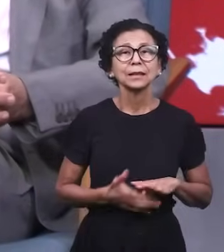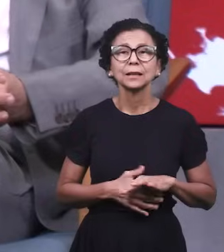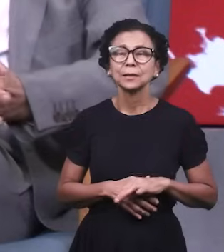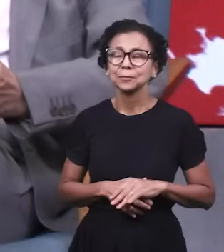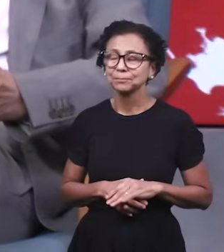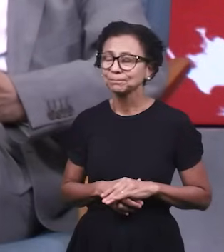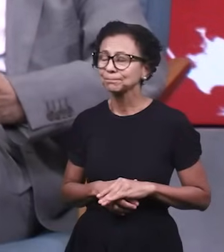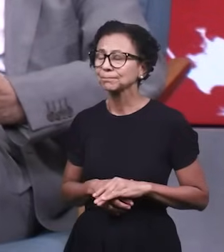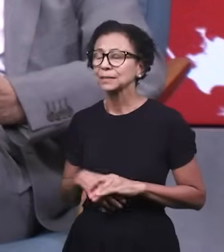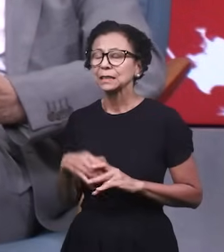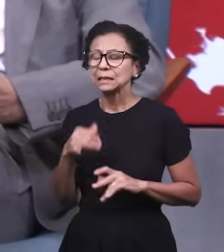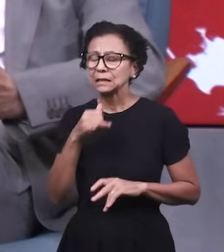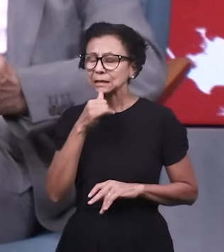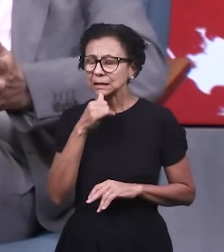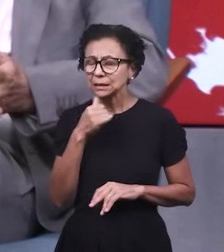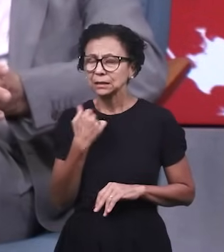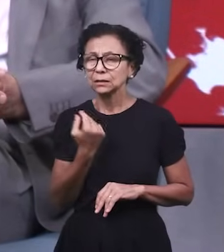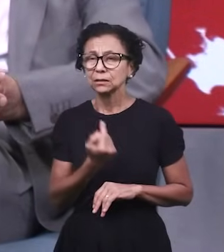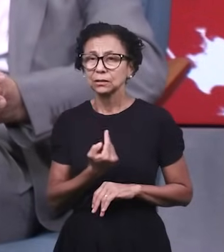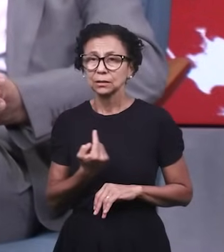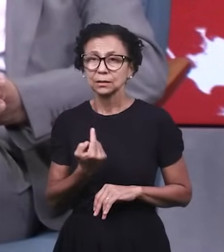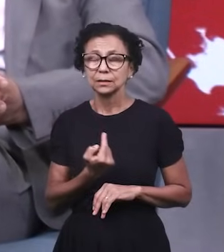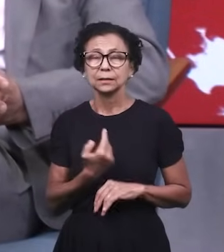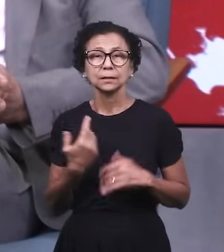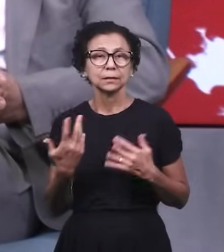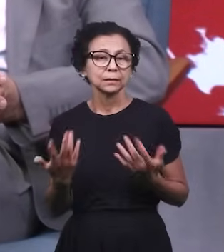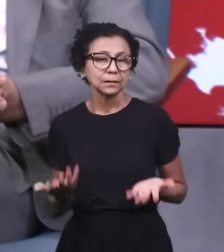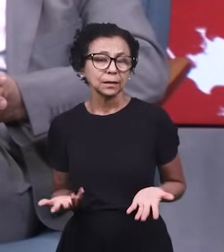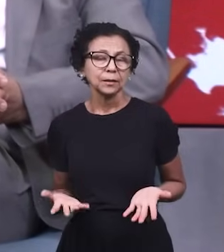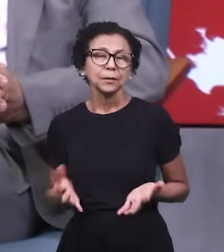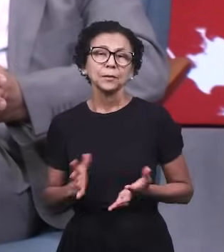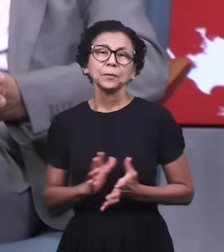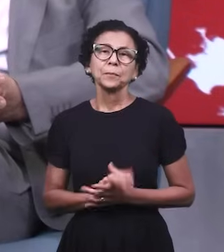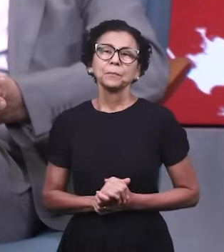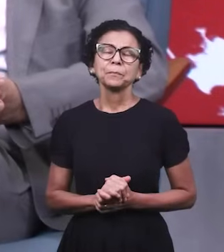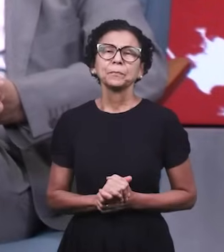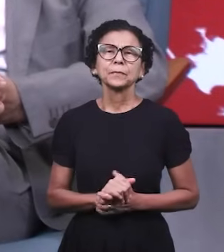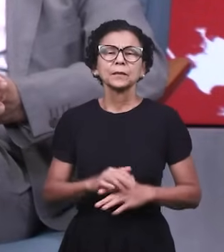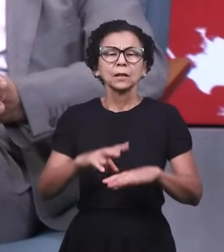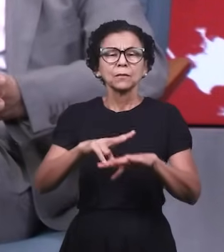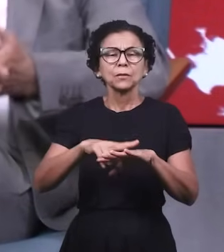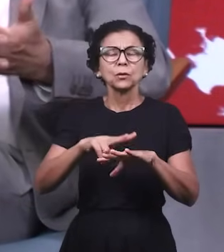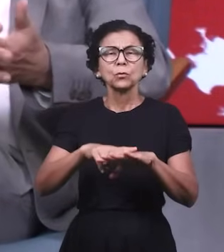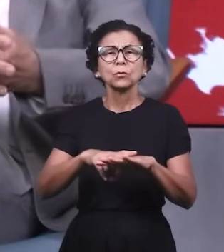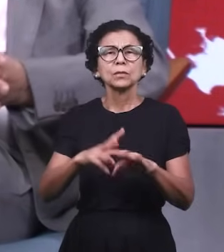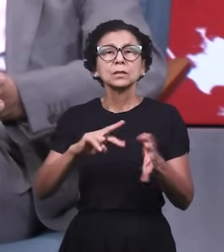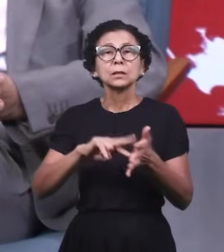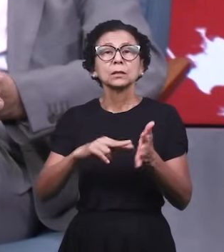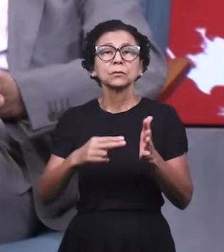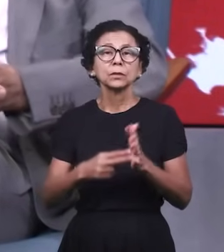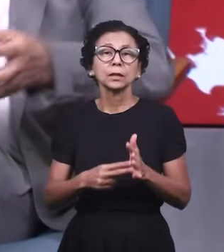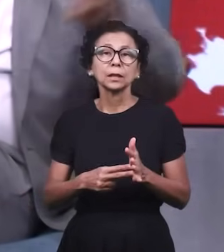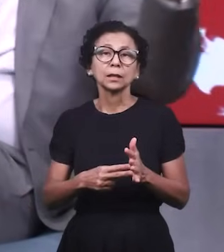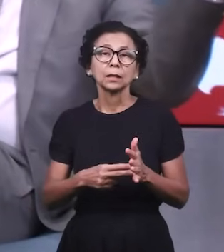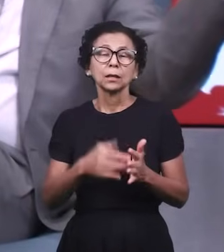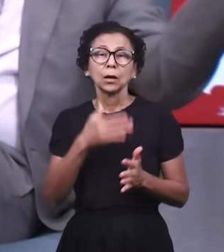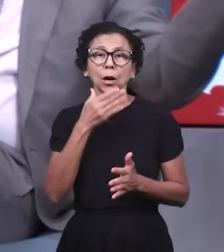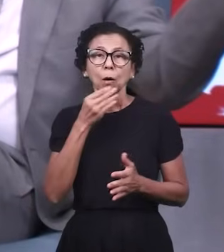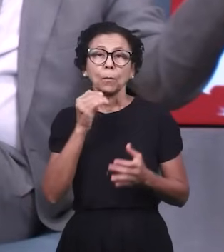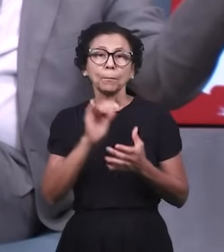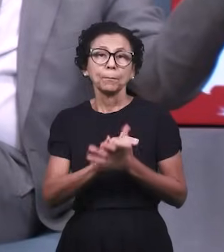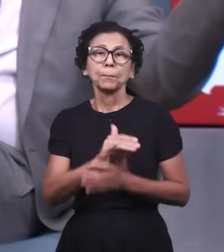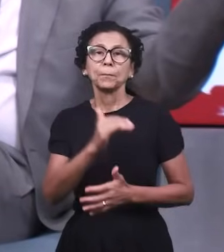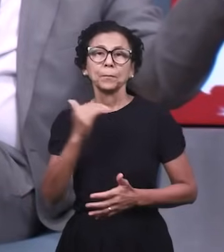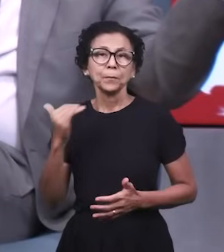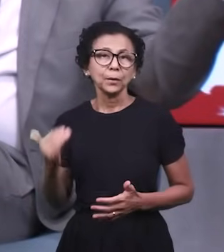igreja. A igreja que não tem mais marido, né? O marido morreu. A igreja é infiel. Do mesmo jeito que